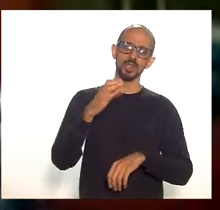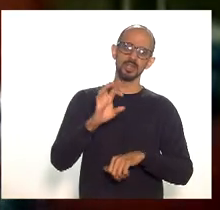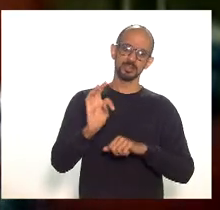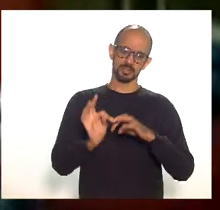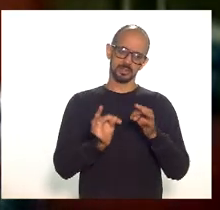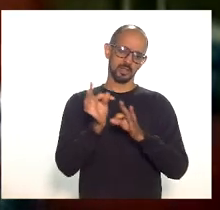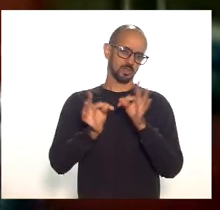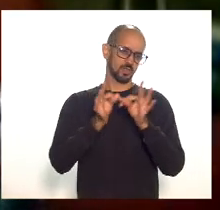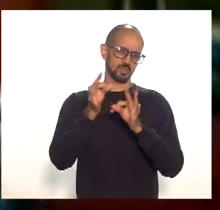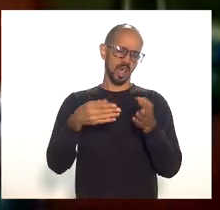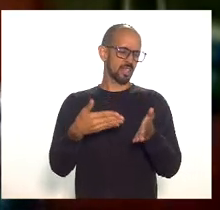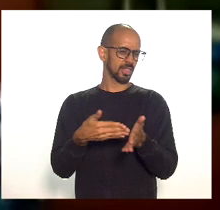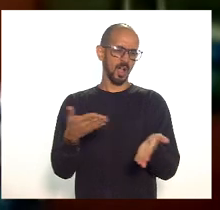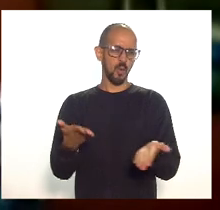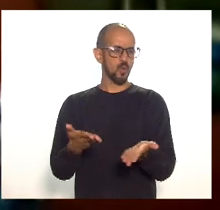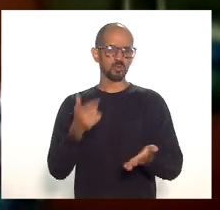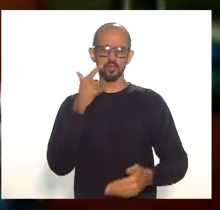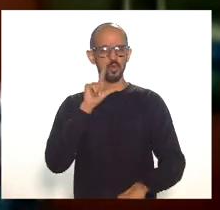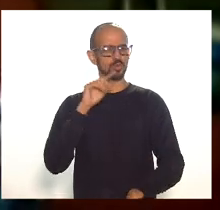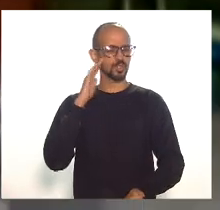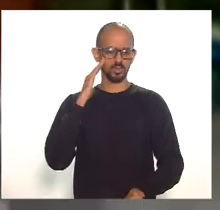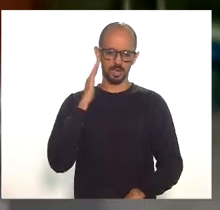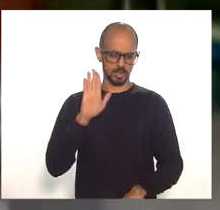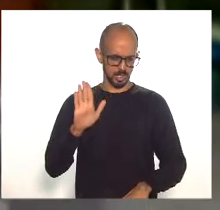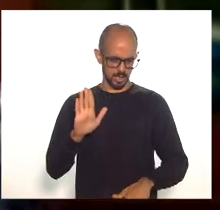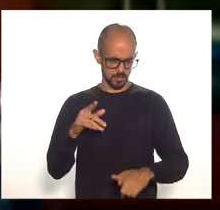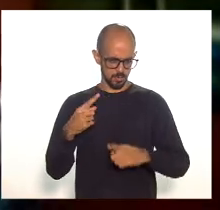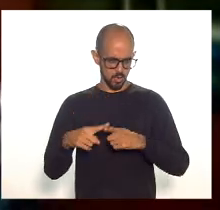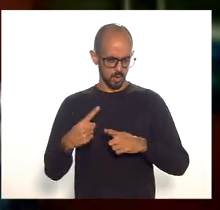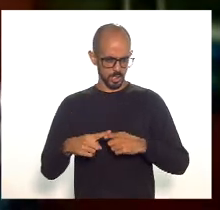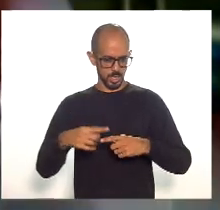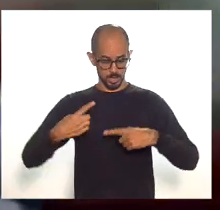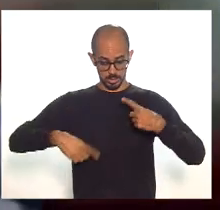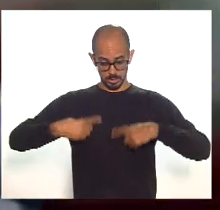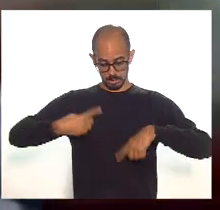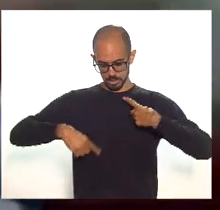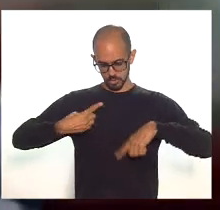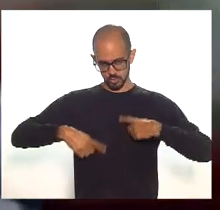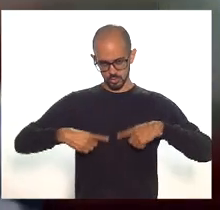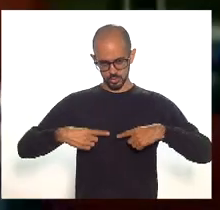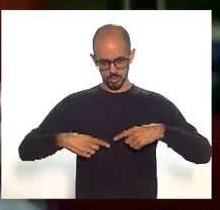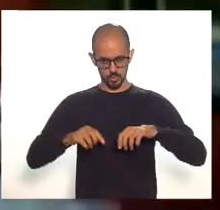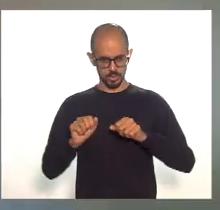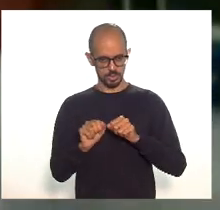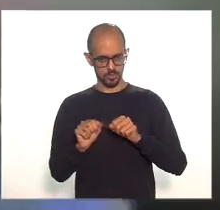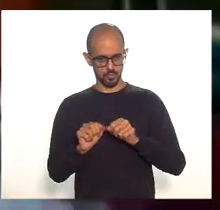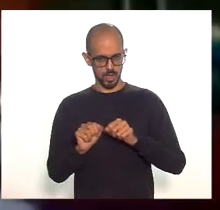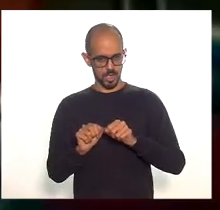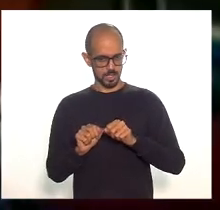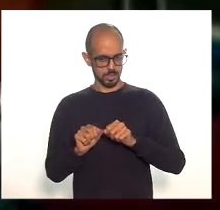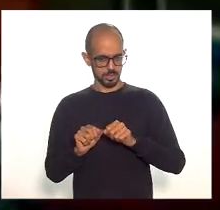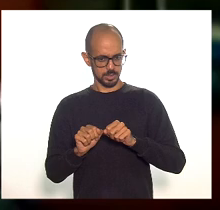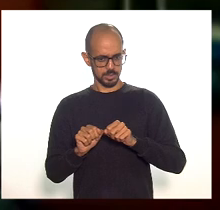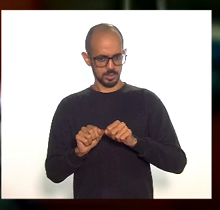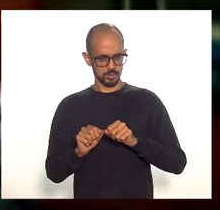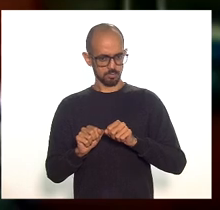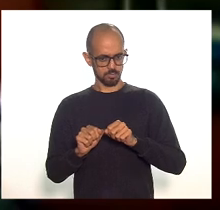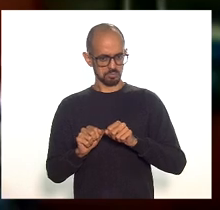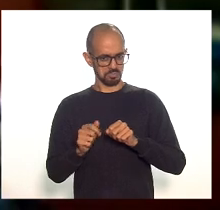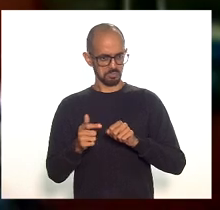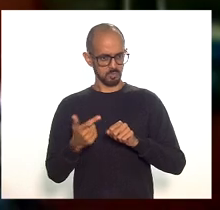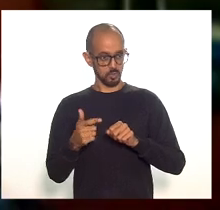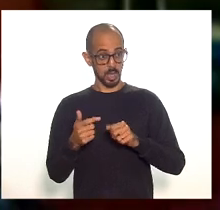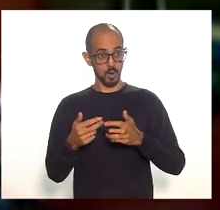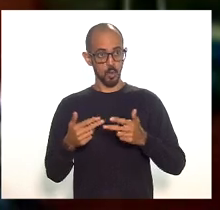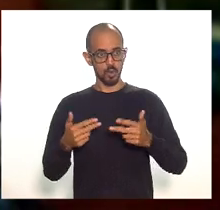tecnologia? Até hoje eu não entendi por quê. Porque nos discursos feitos pelas autoridades, não tem coisa mais importante que